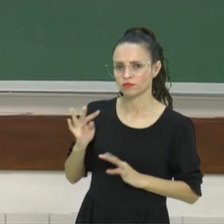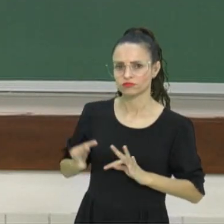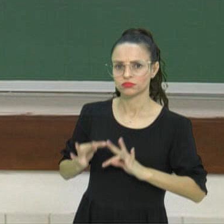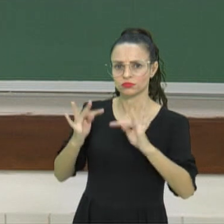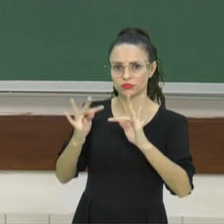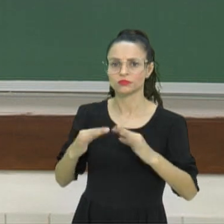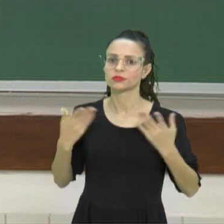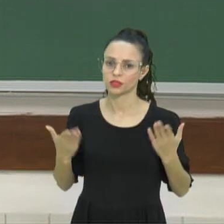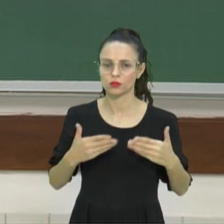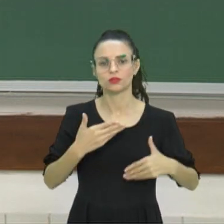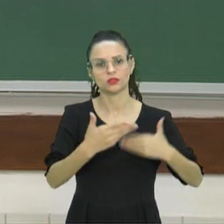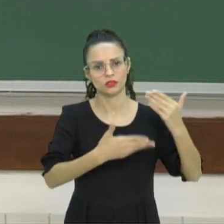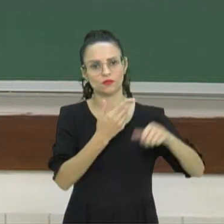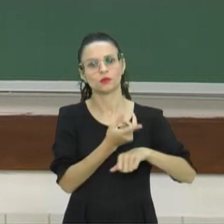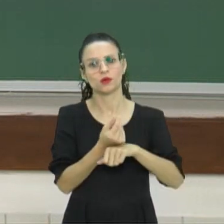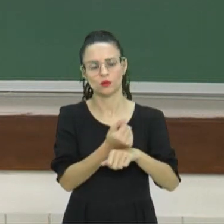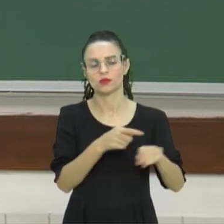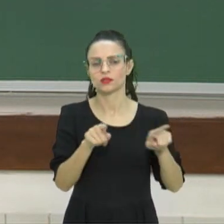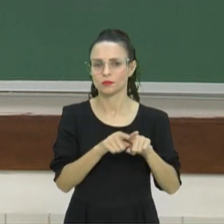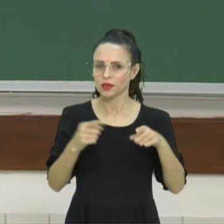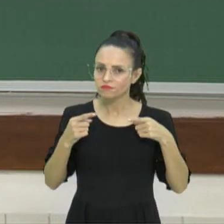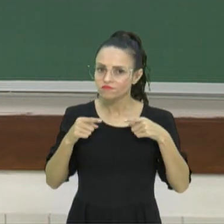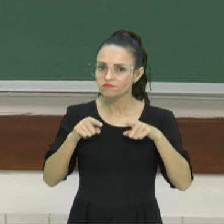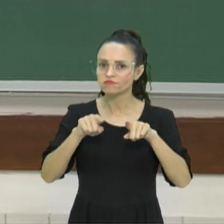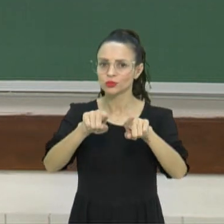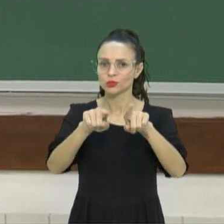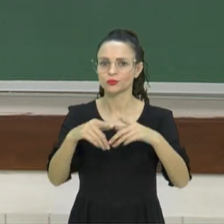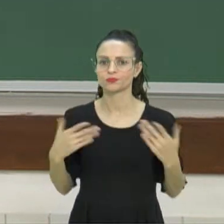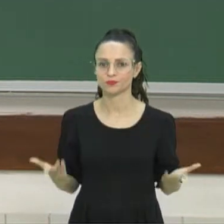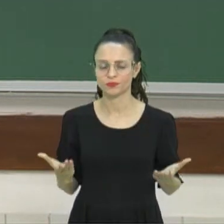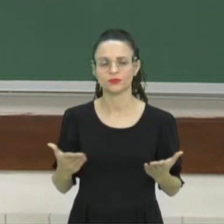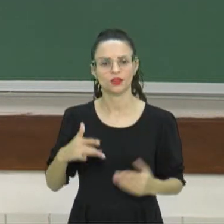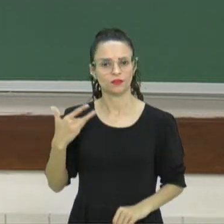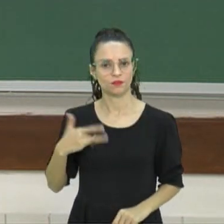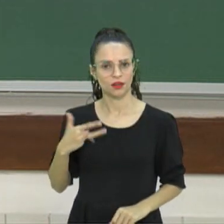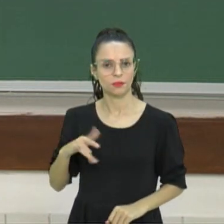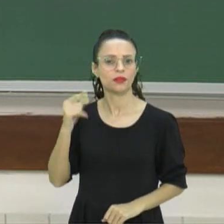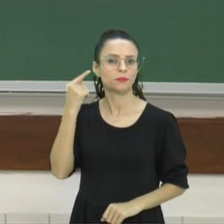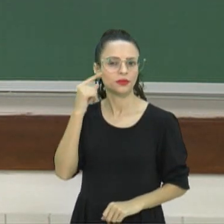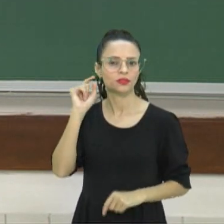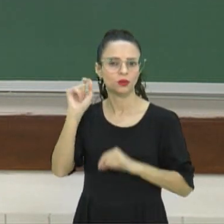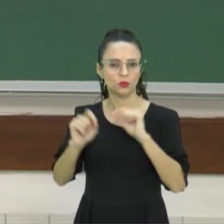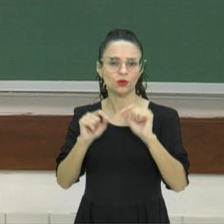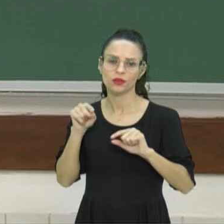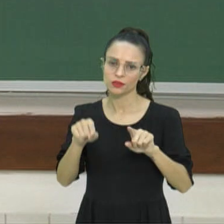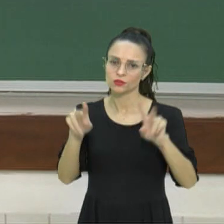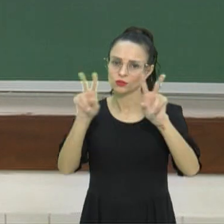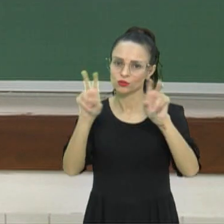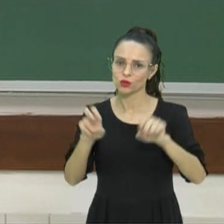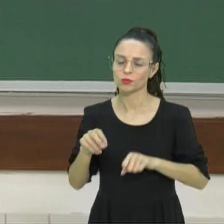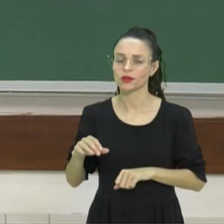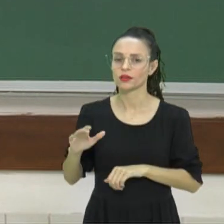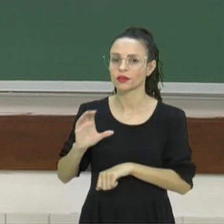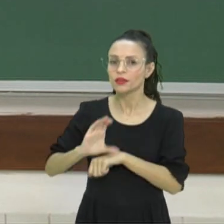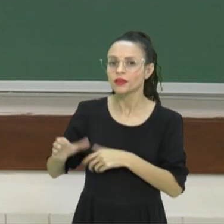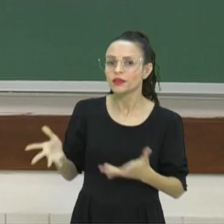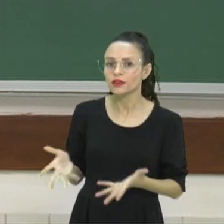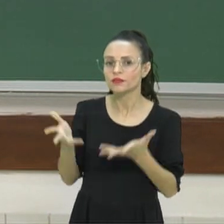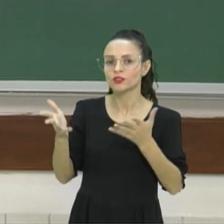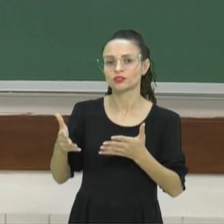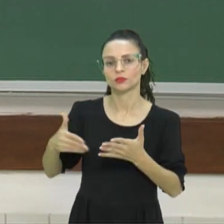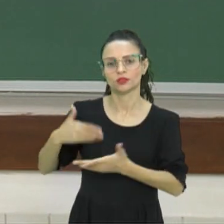o desenvolvimento também acontecerá. Então, vale a pena sempre pensar nessa questão do investimento